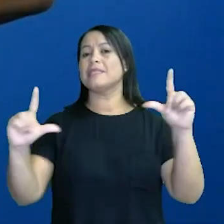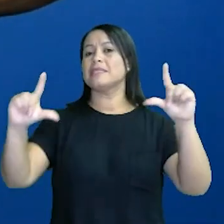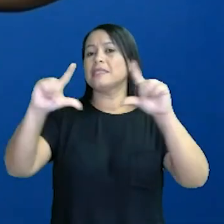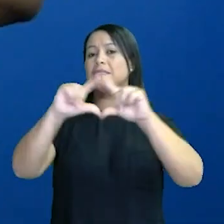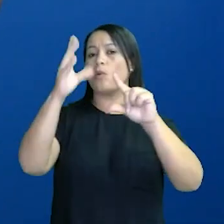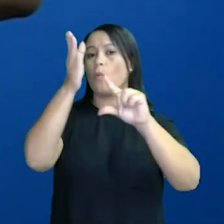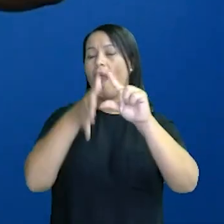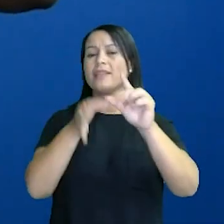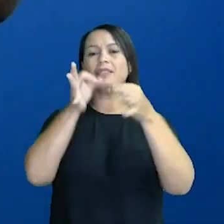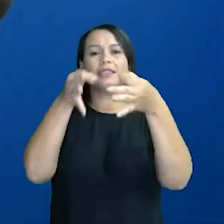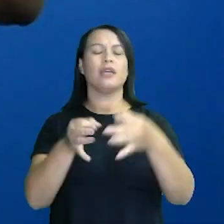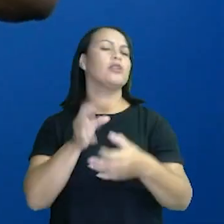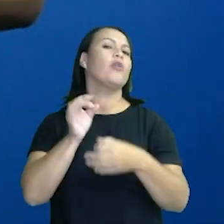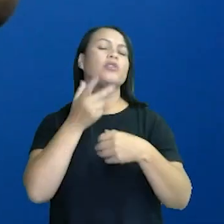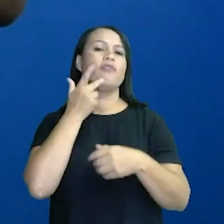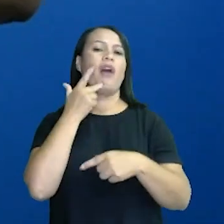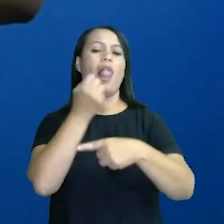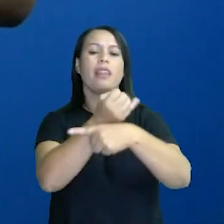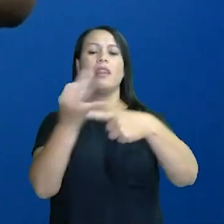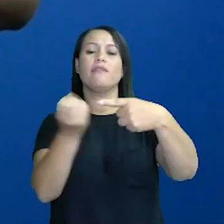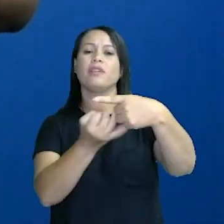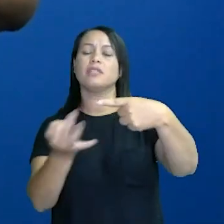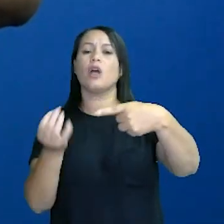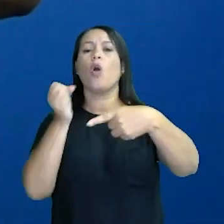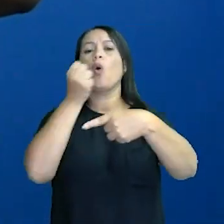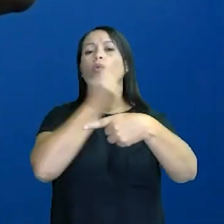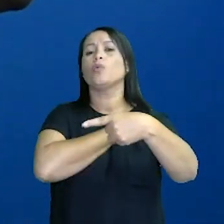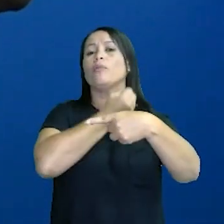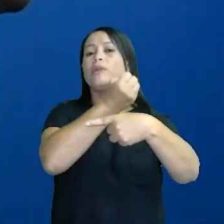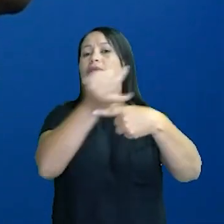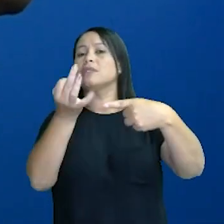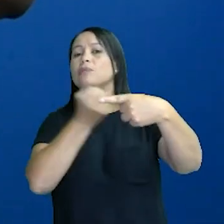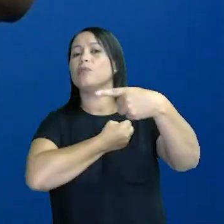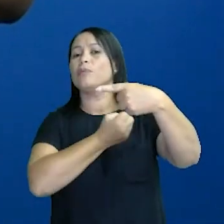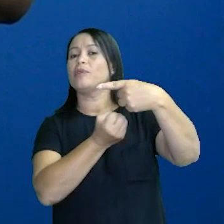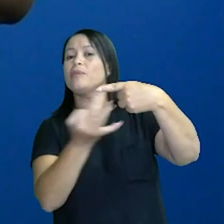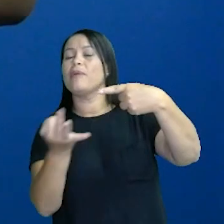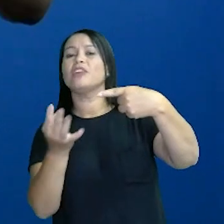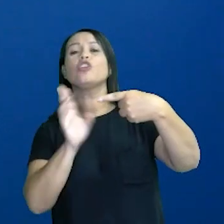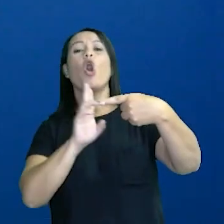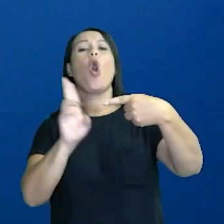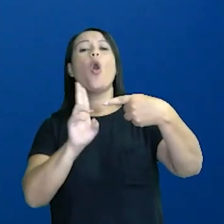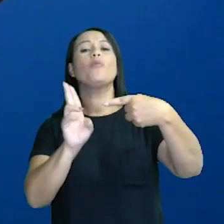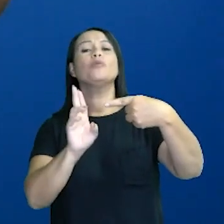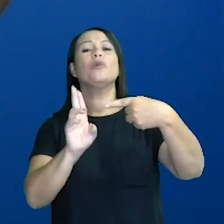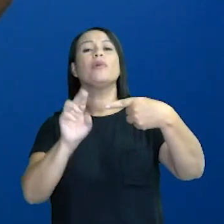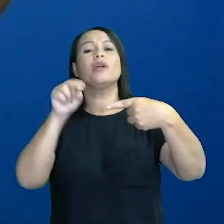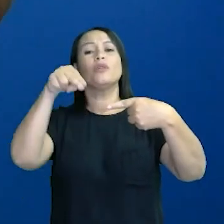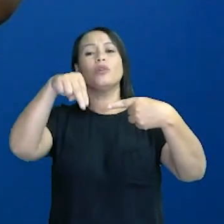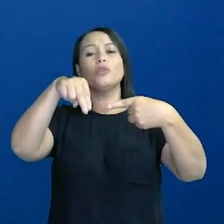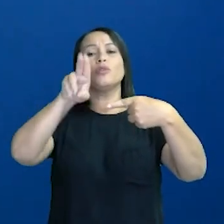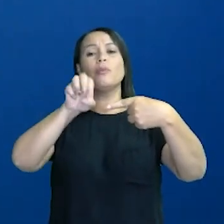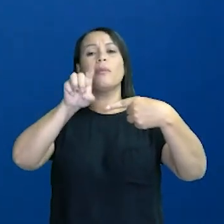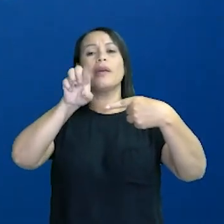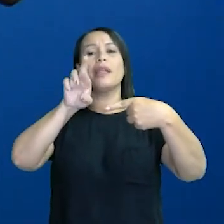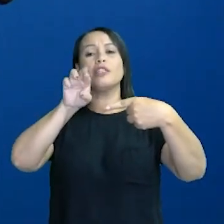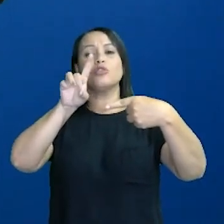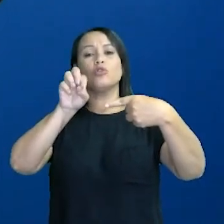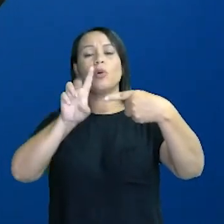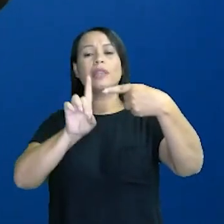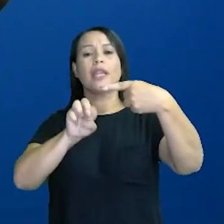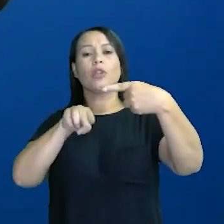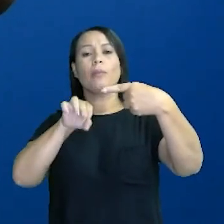tá certo? Então, quando a gente se fala de fração, o número de cima e o número de baixo. Como é que eu chamo eles? Numerador e o